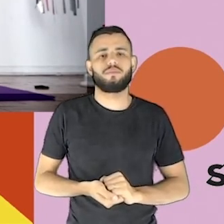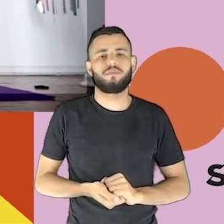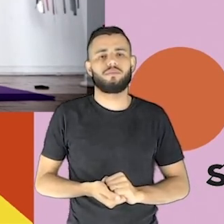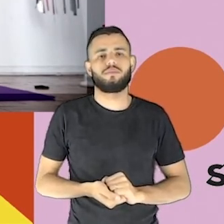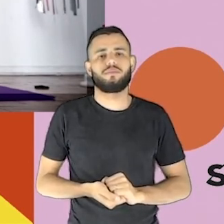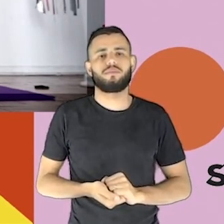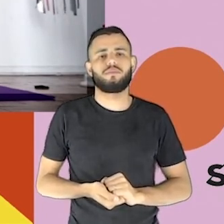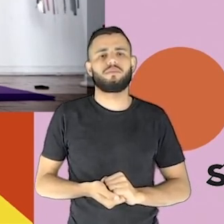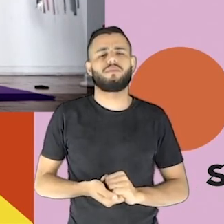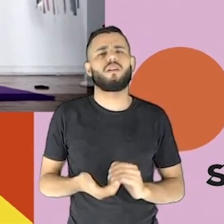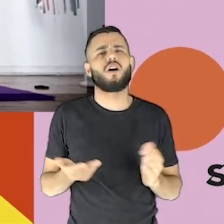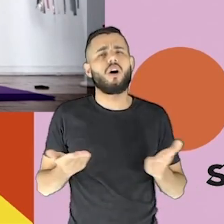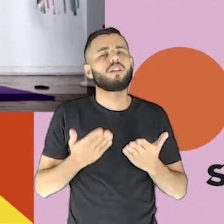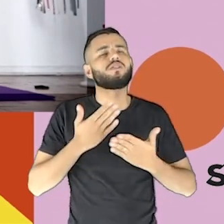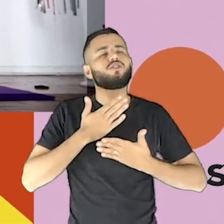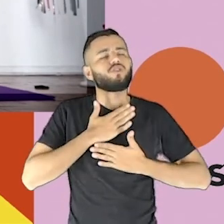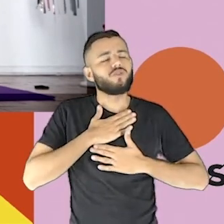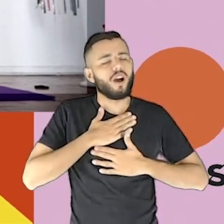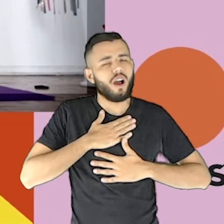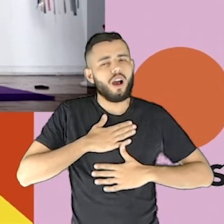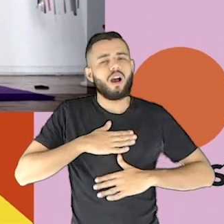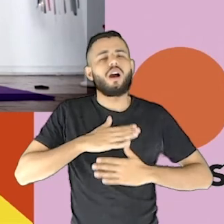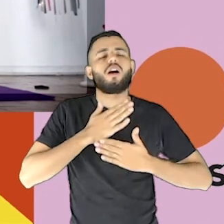E devagar,